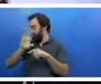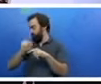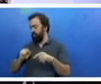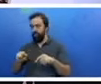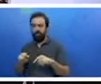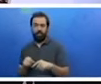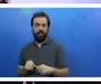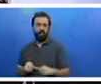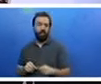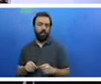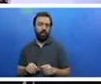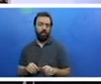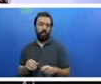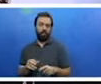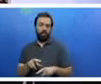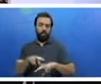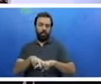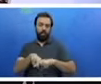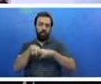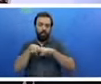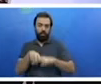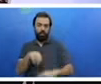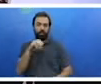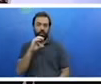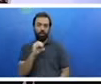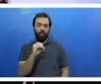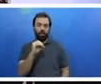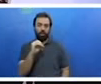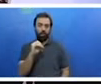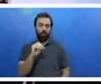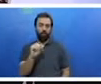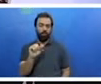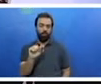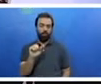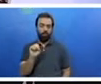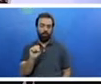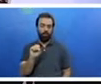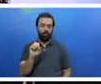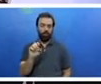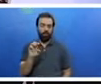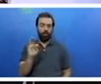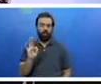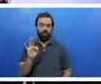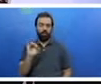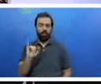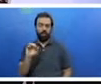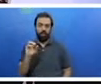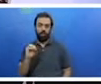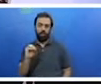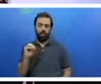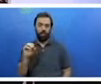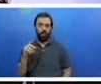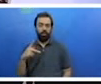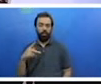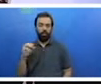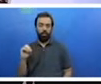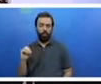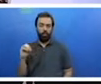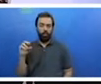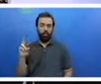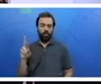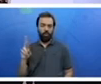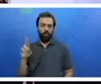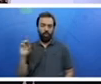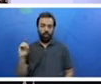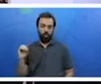anos já estão tendo osteoporose, segundo estudos da Alemanha. O motivo? Muita Coca-Cola desde criança,